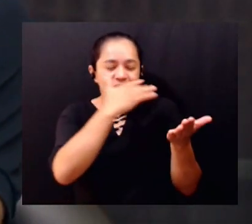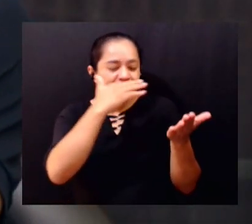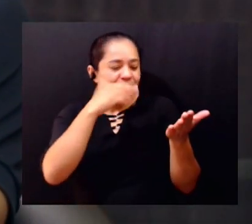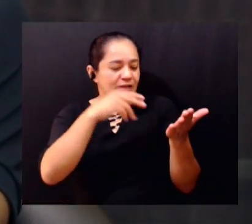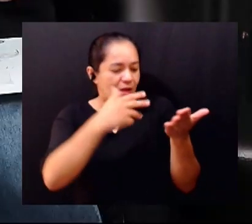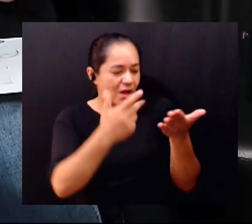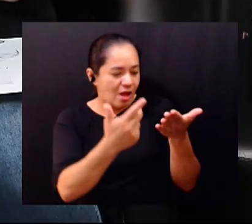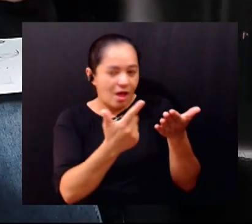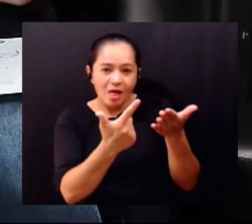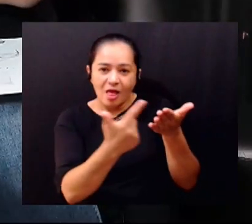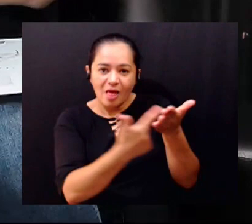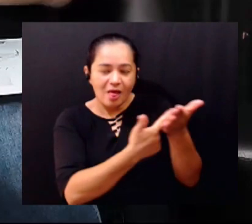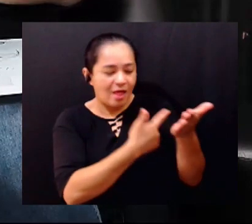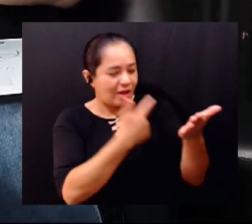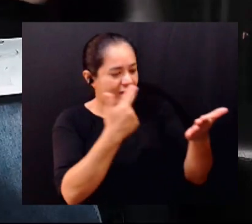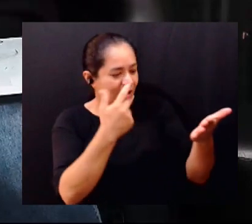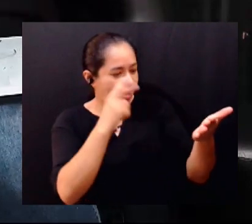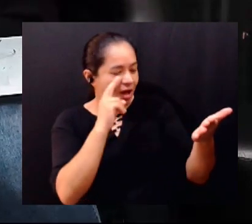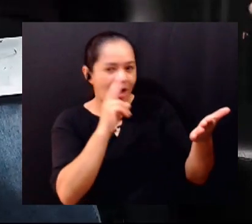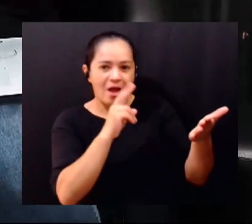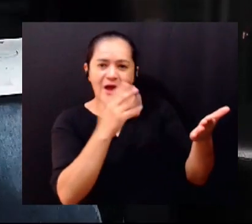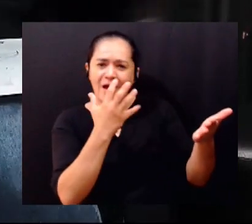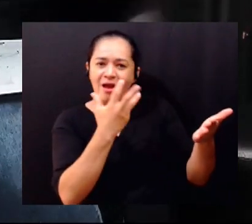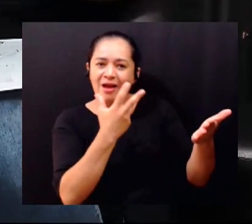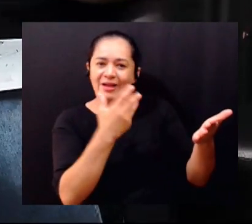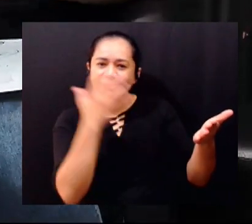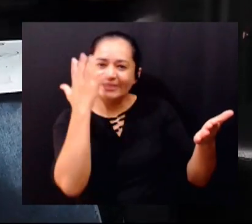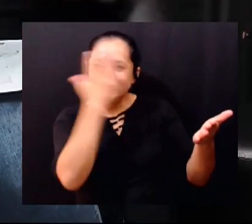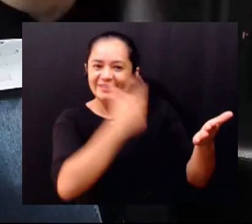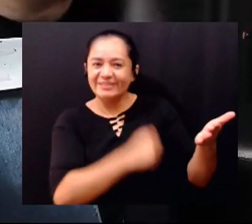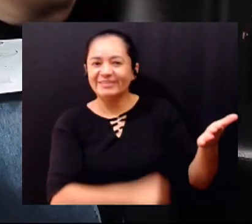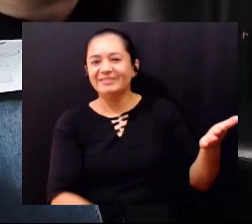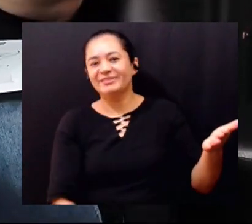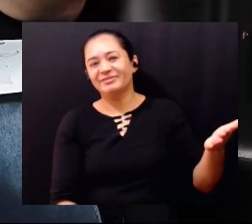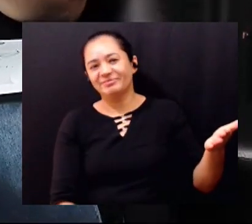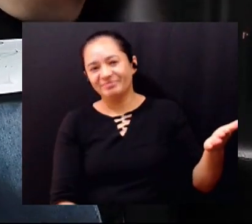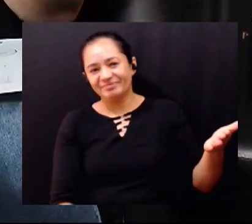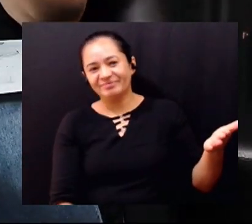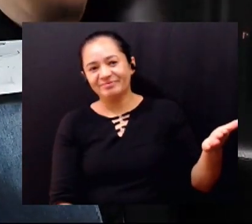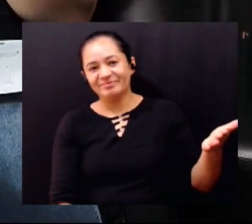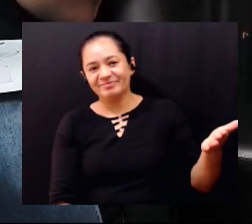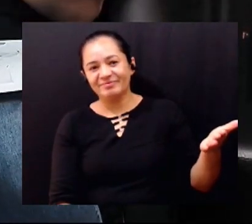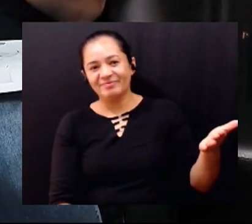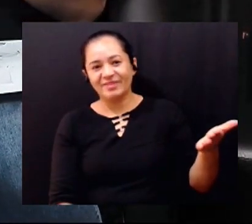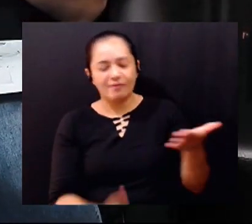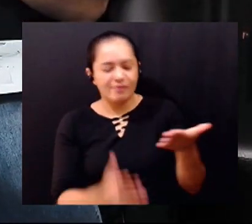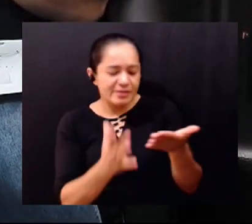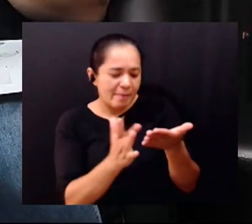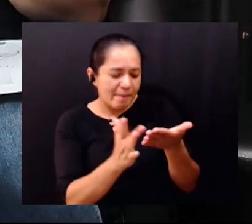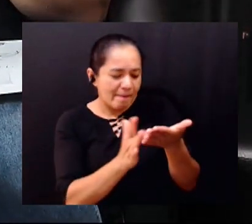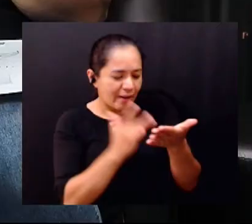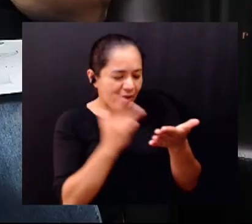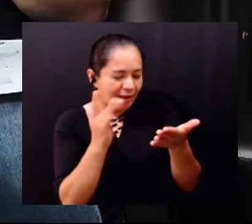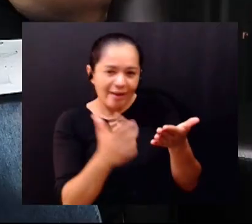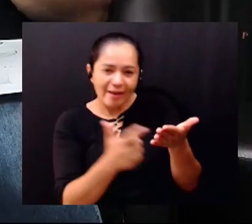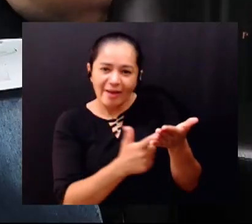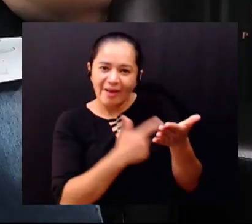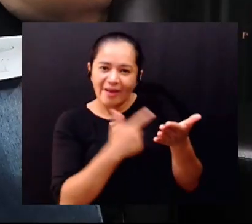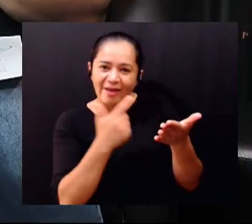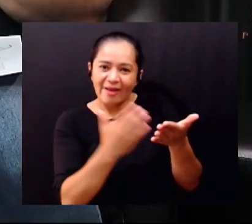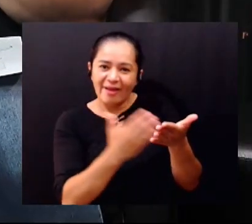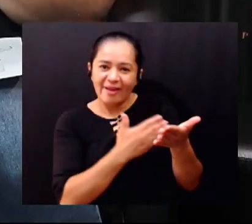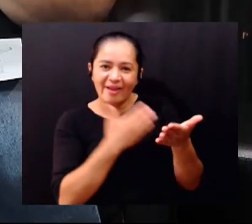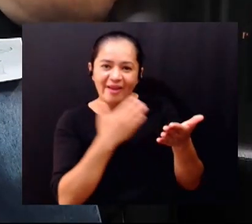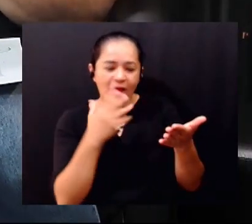professor Diego? Sim, olha do professor Diego. Tem um encarte ali que você olha, puxa,